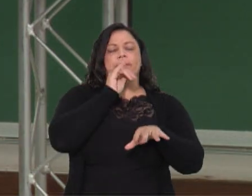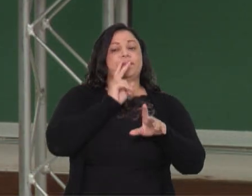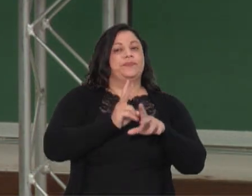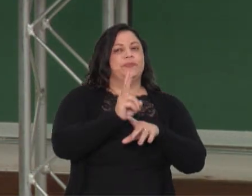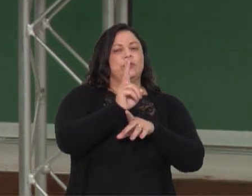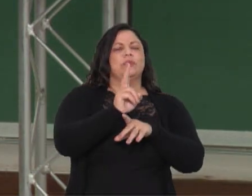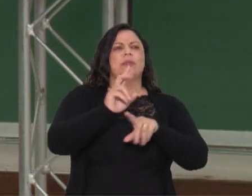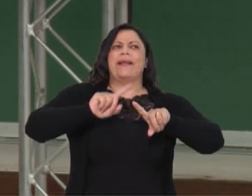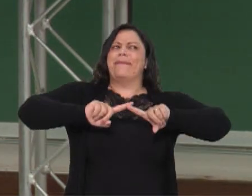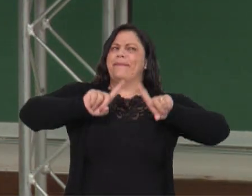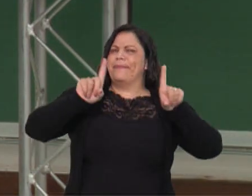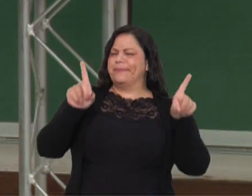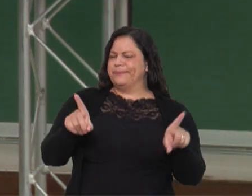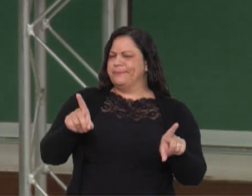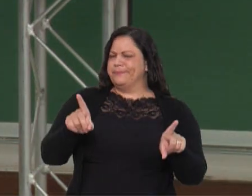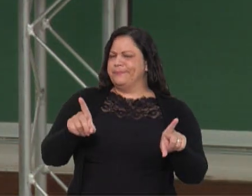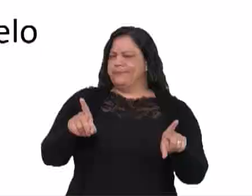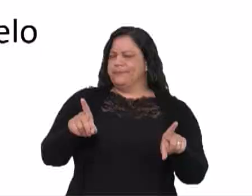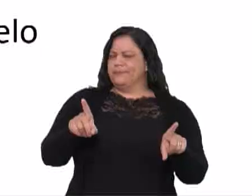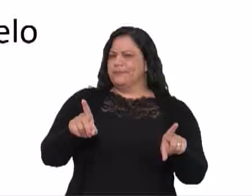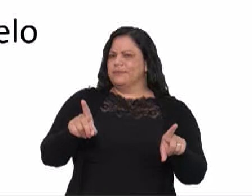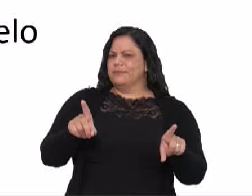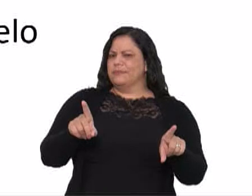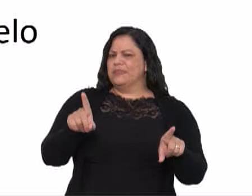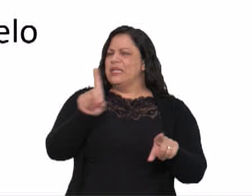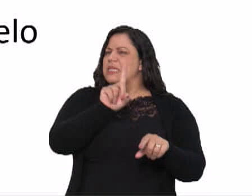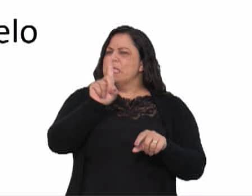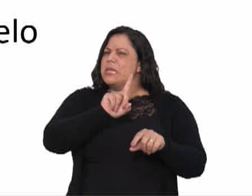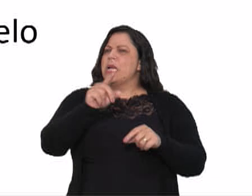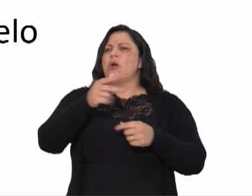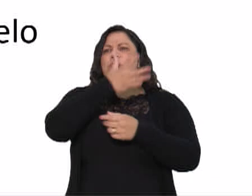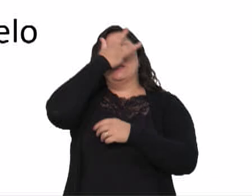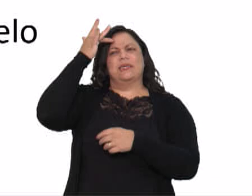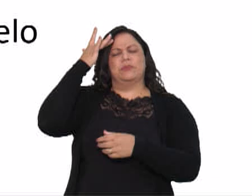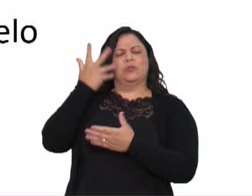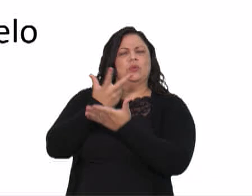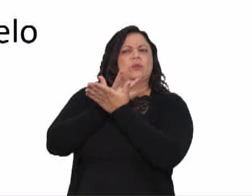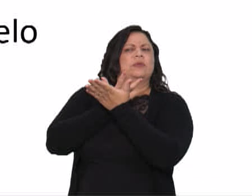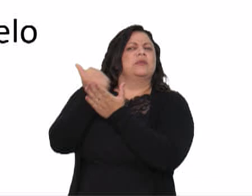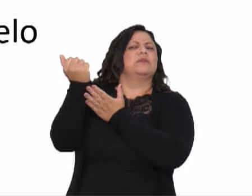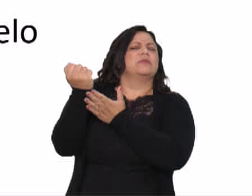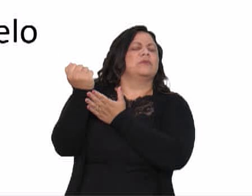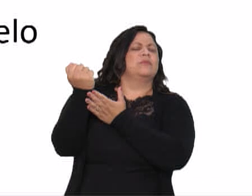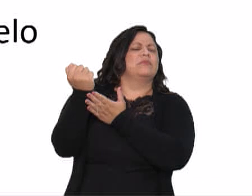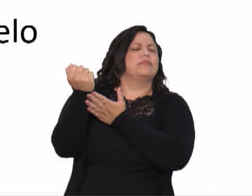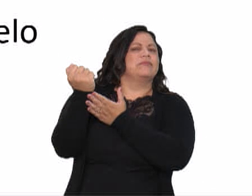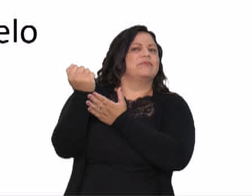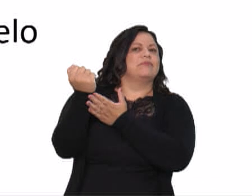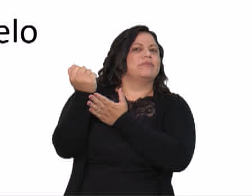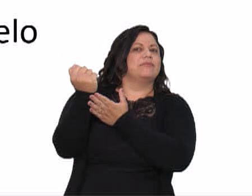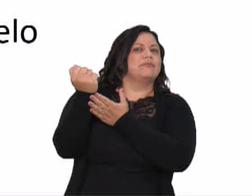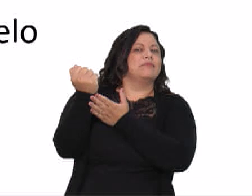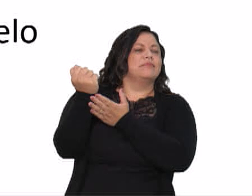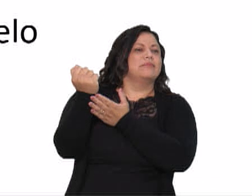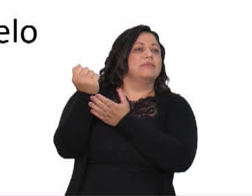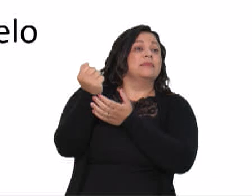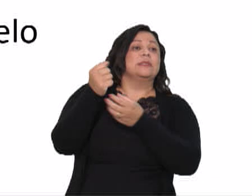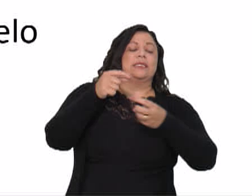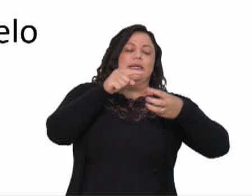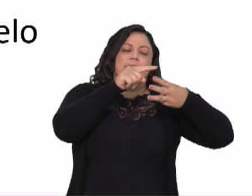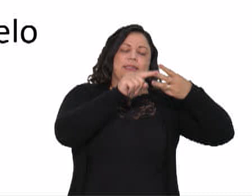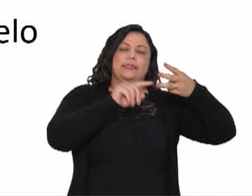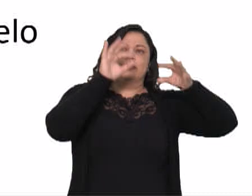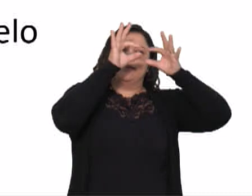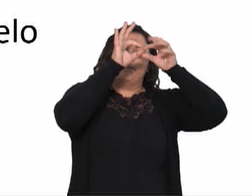Mas isso não quer dizer que as pessoas não estejam gastando dinheiro. Então, vejam, essas 3 orações